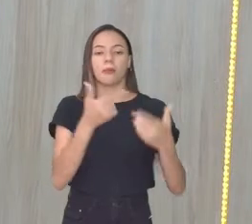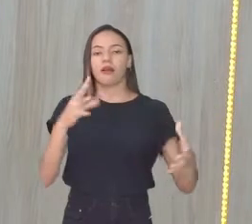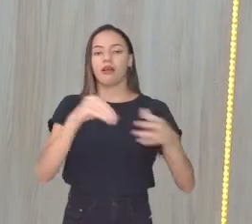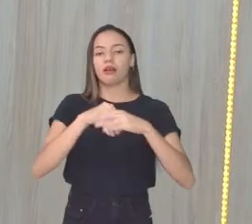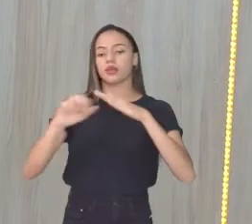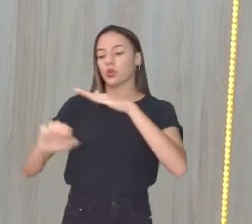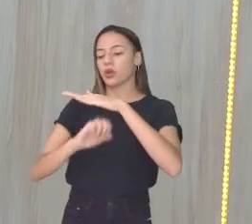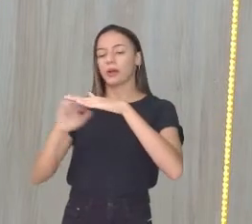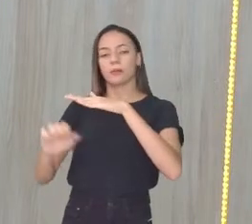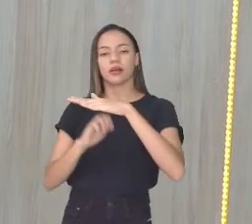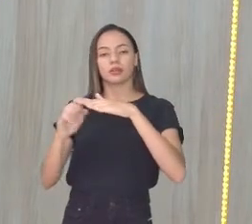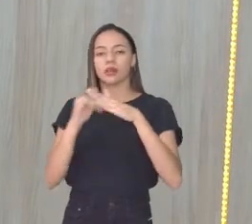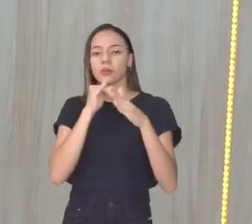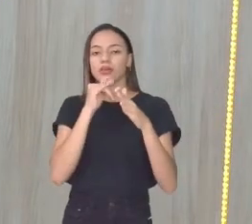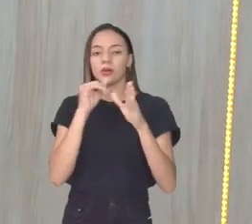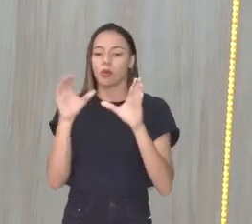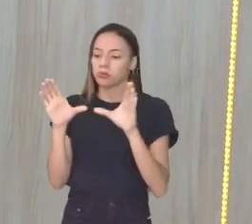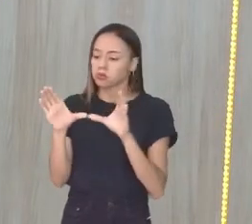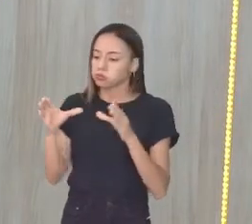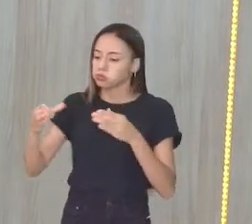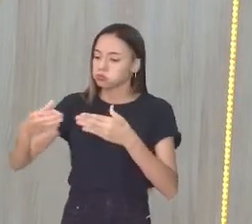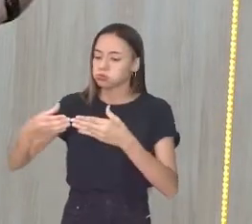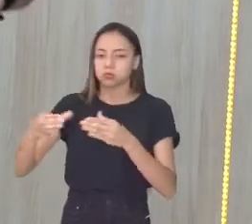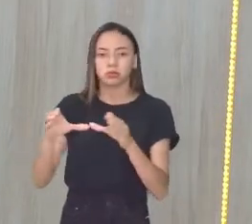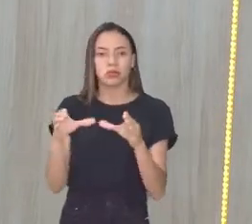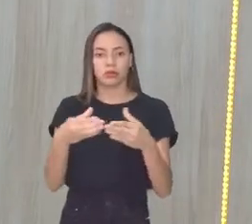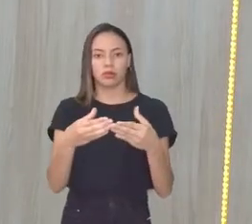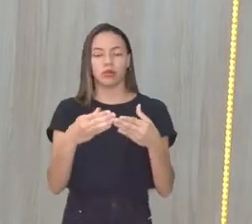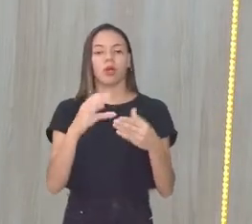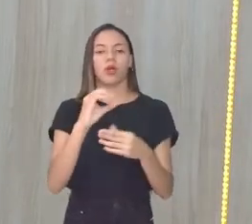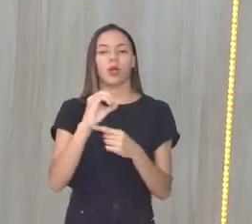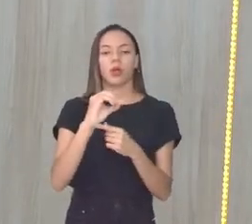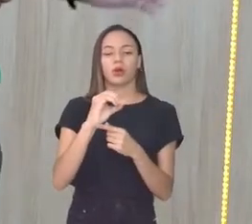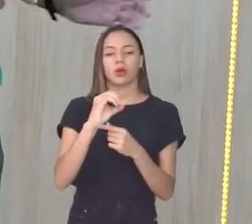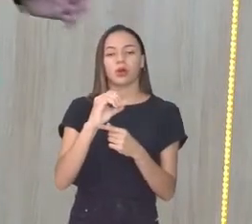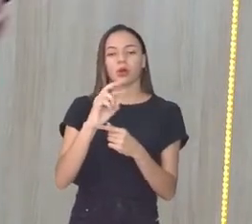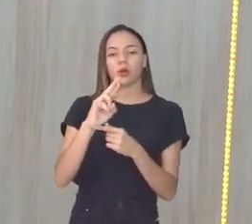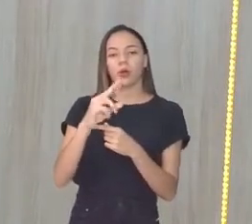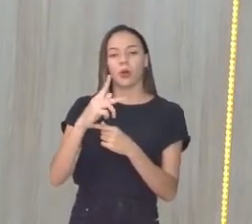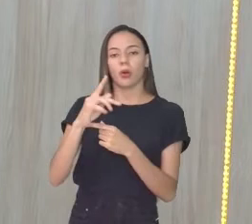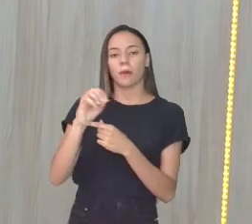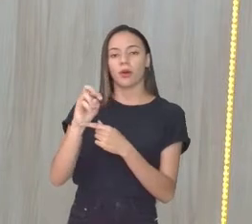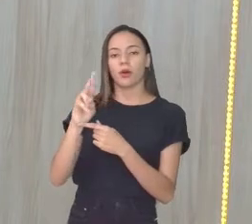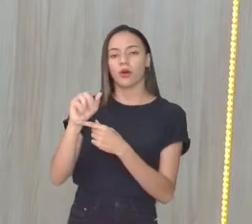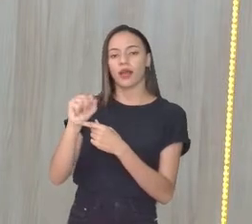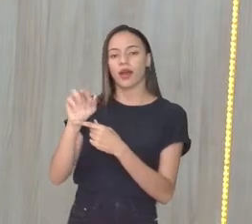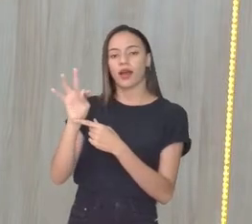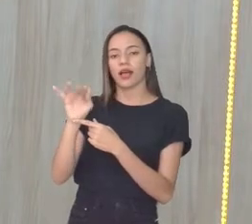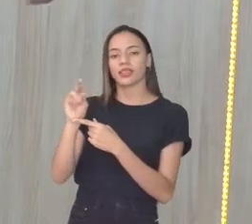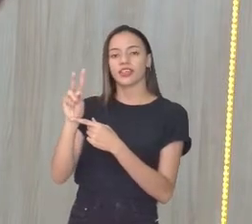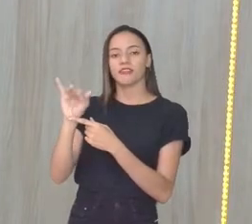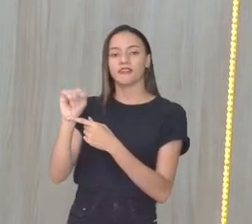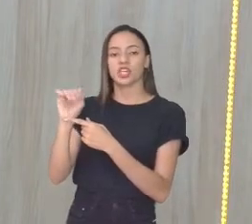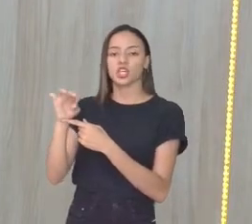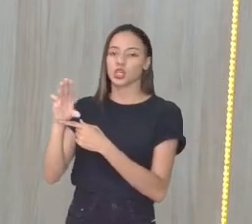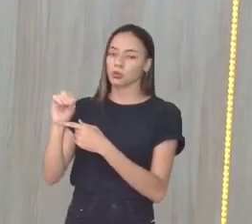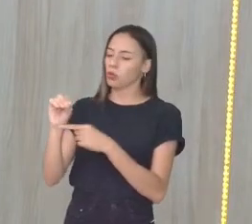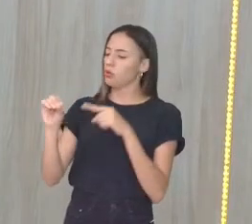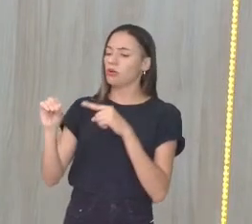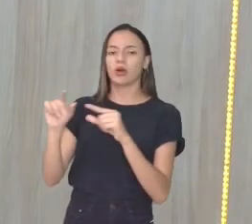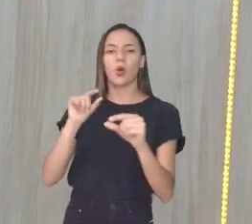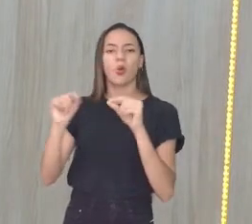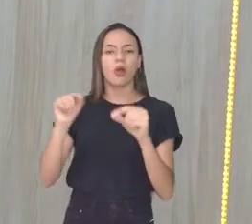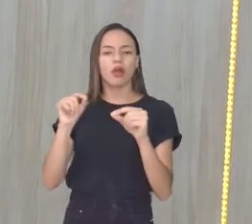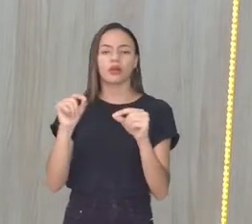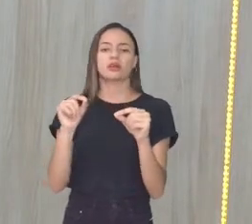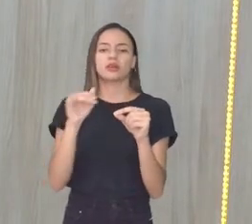não é? Um corporativismo, não do ponto de vista de querer defender um lado ou outro, mas você ser corporativo, não é?